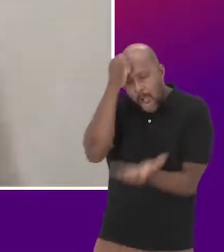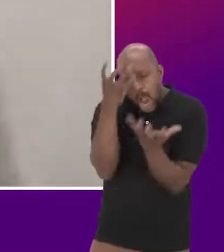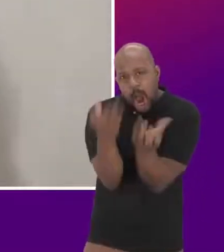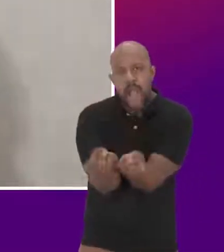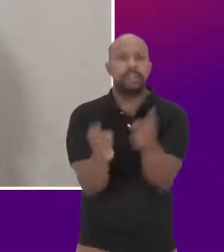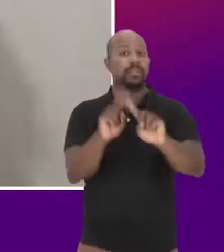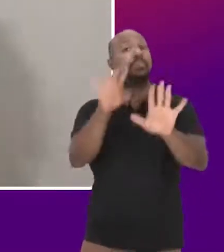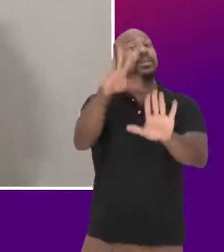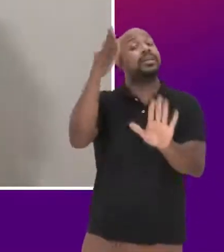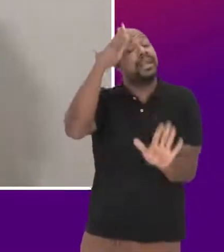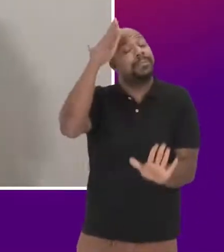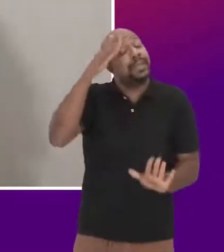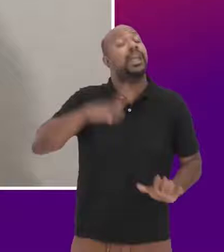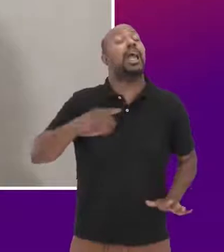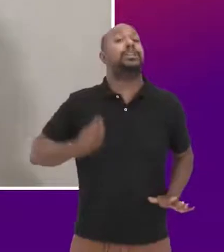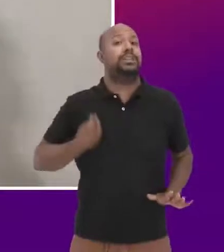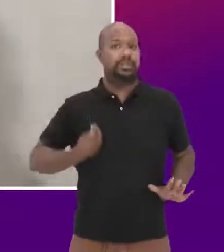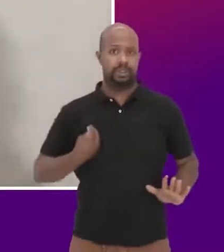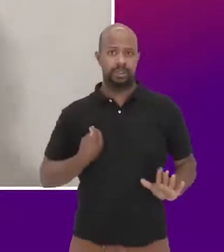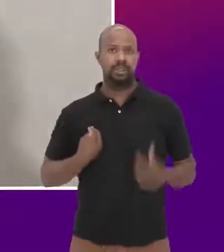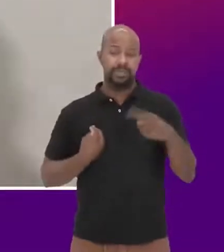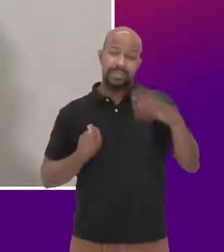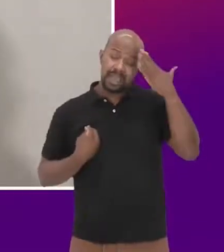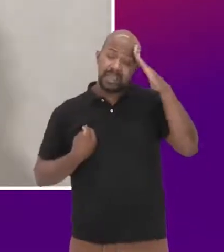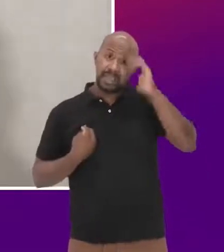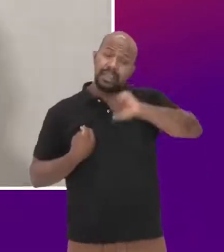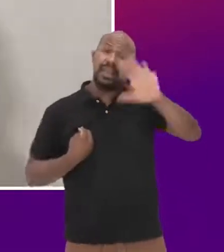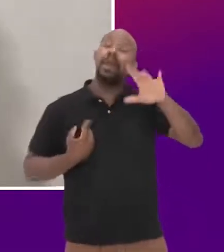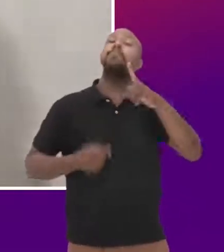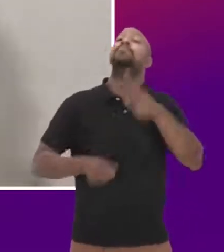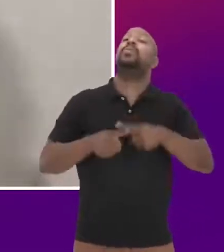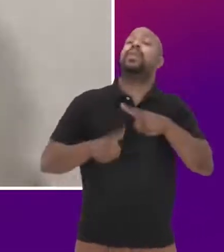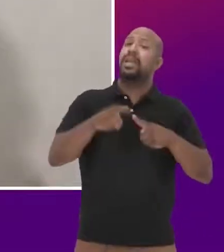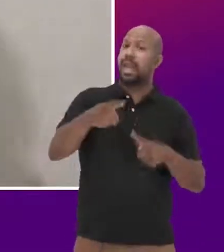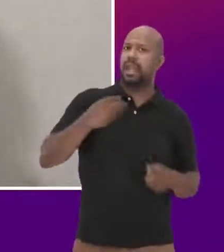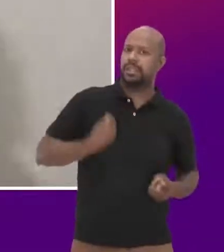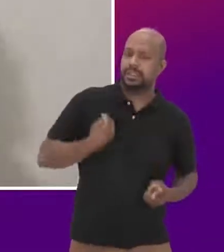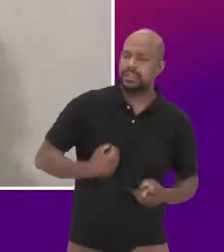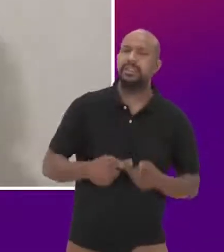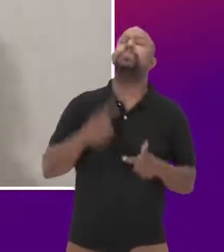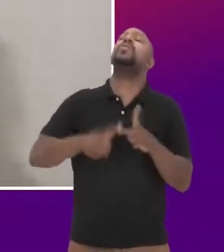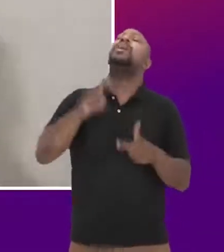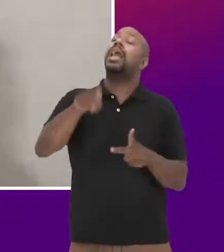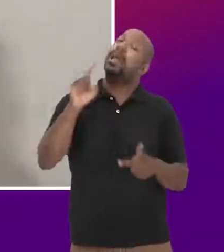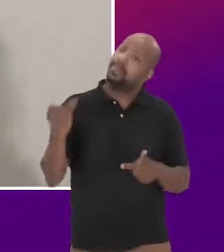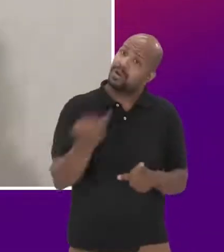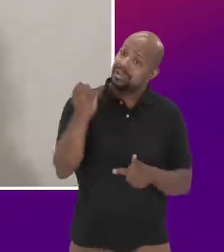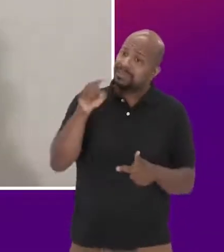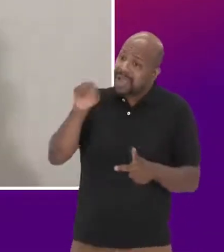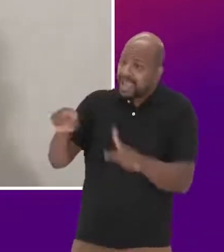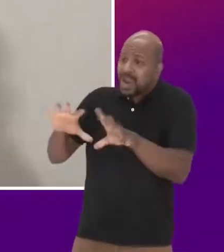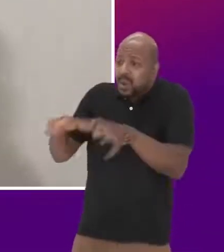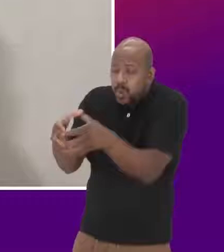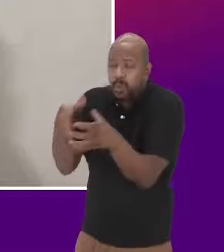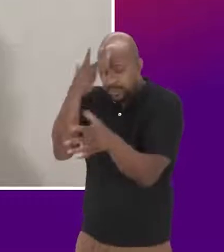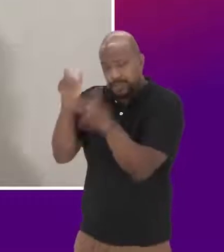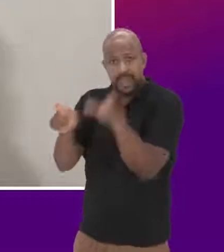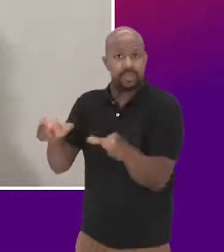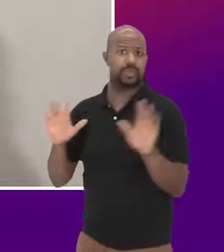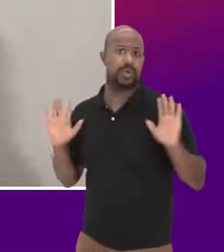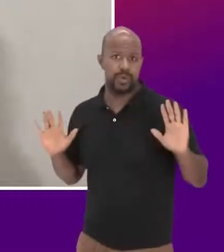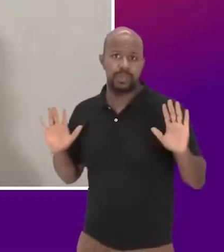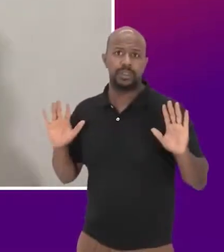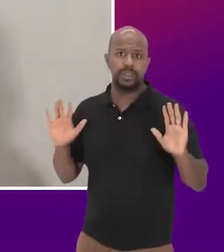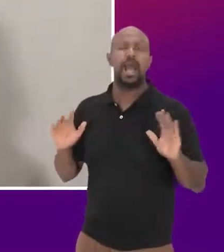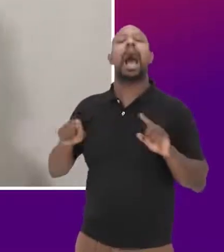precisa saber que existe. E você precisa entender o porquê que ela existe, porquê que ela é importante para aquele grupo de